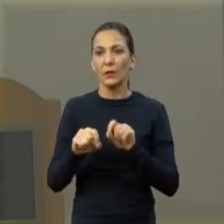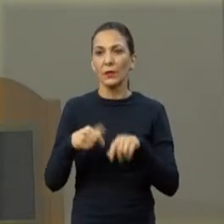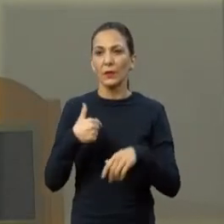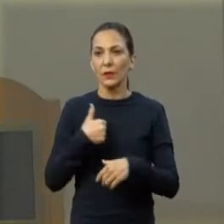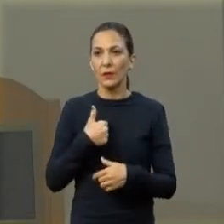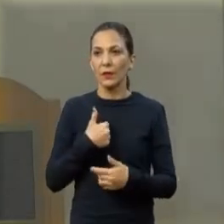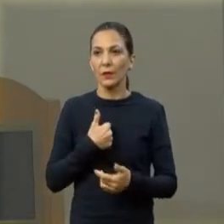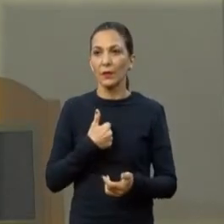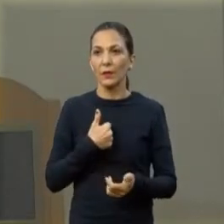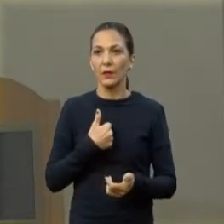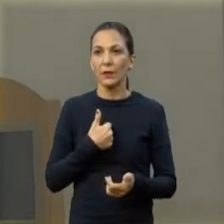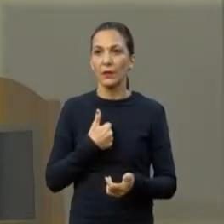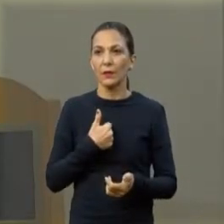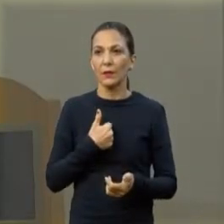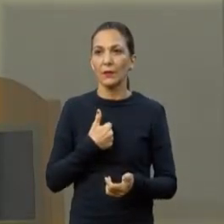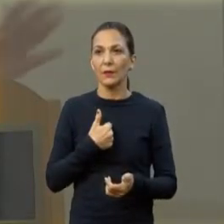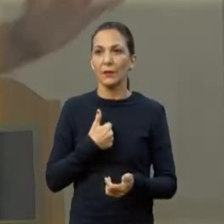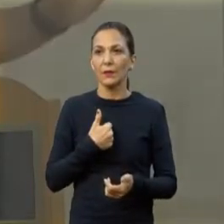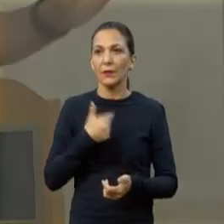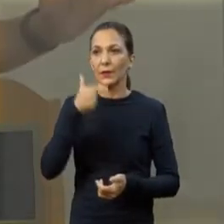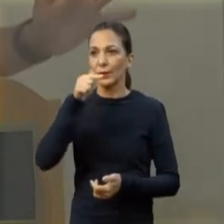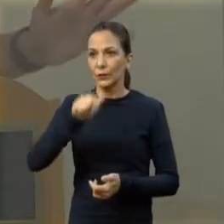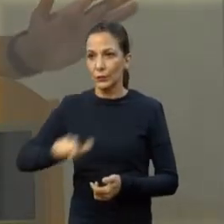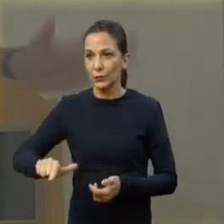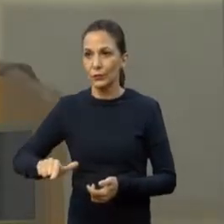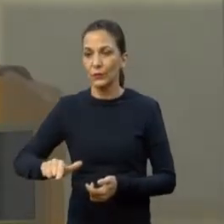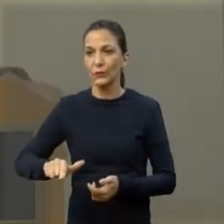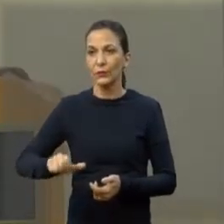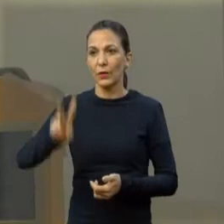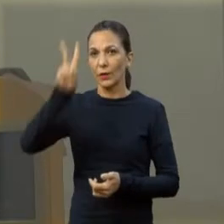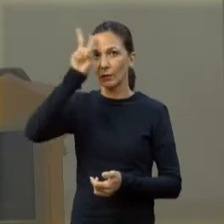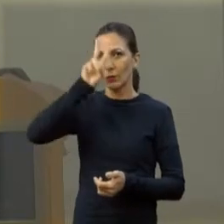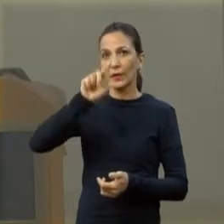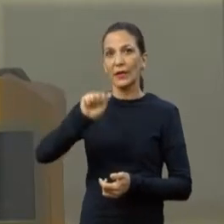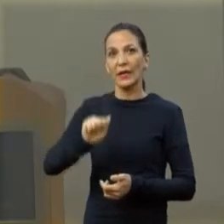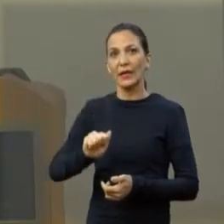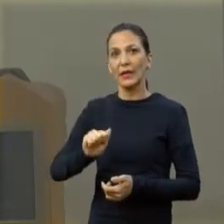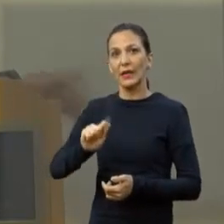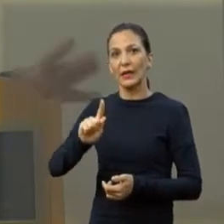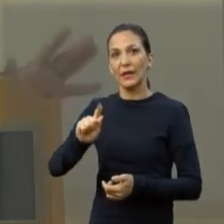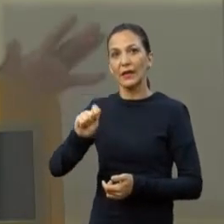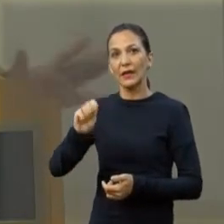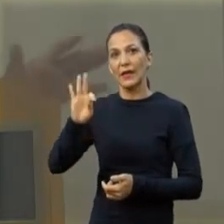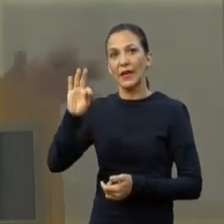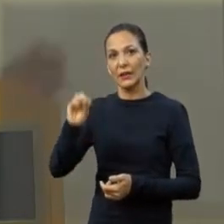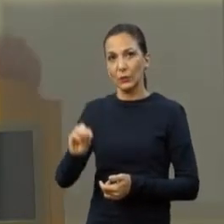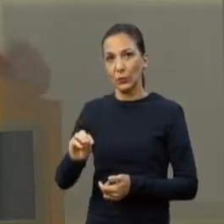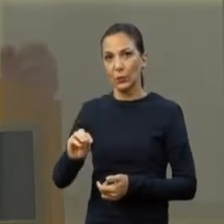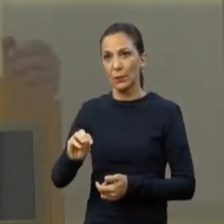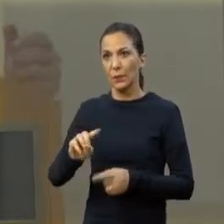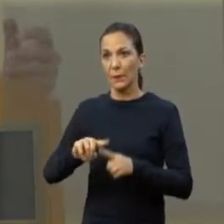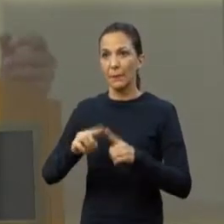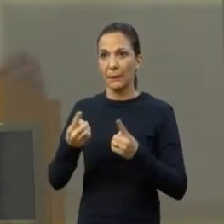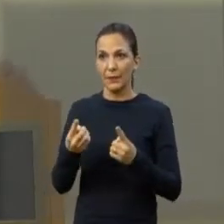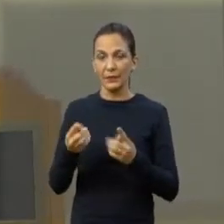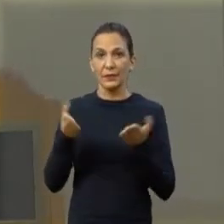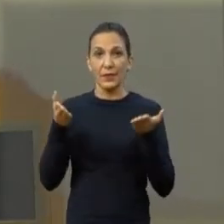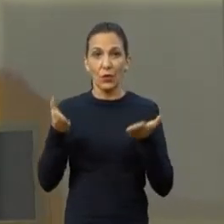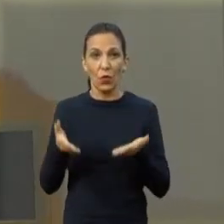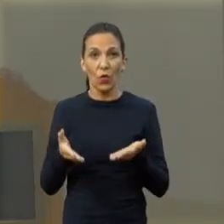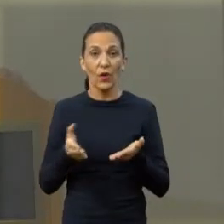então de novo a história do gato é mas agora é cães e